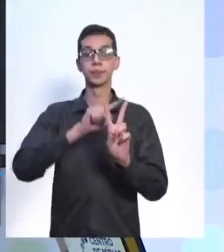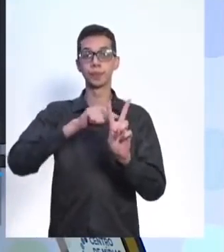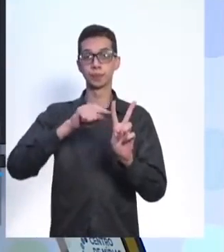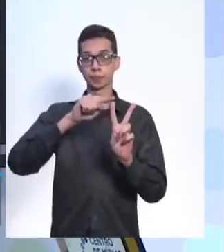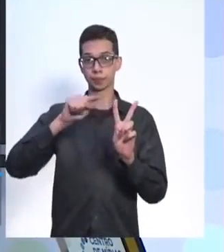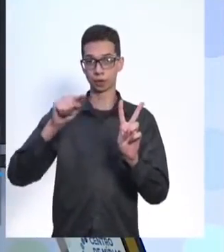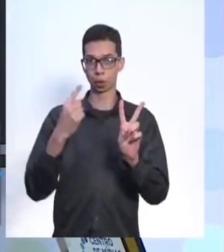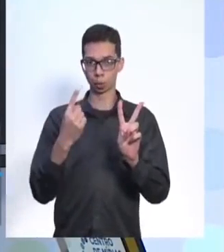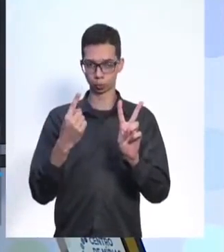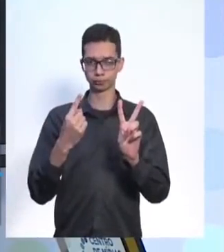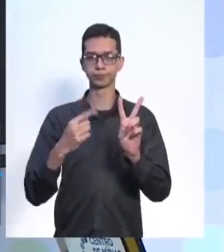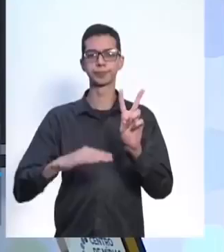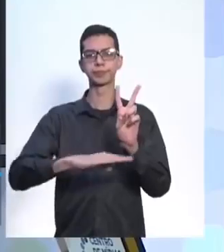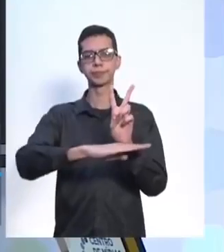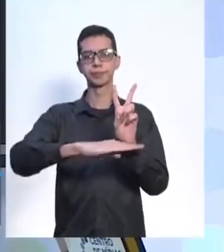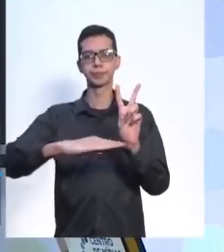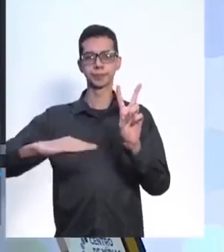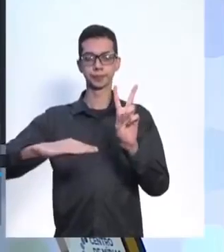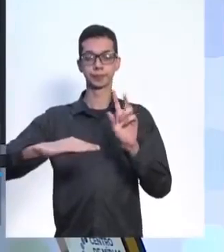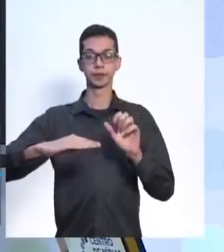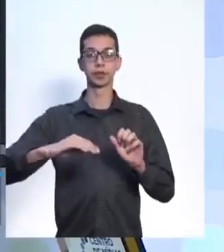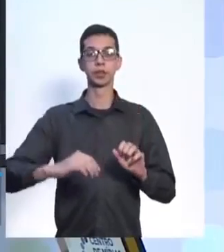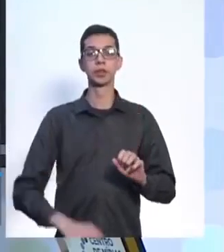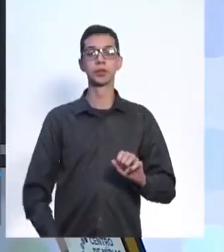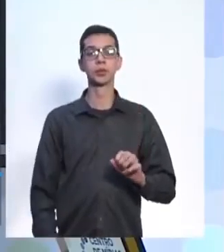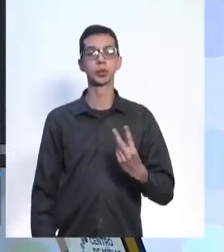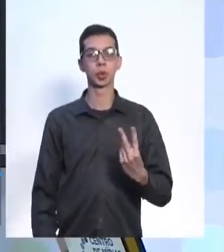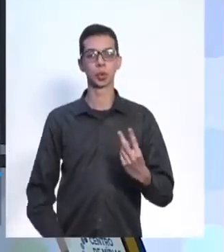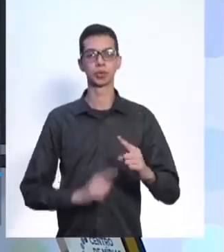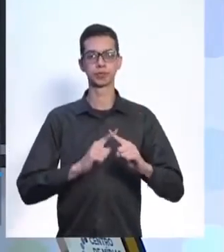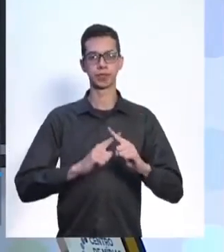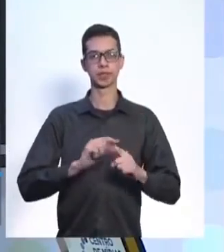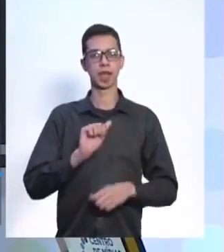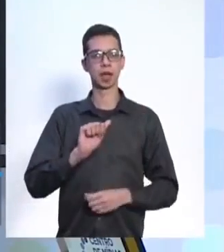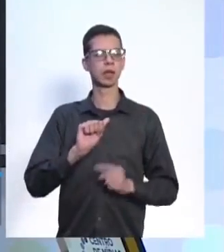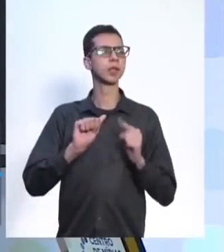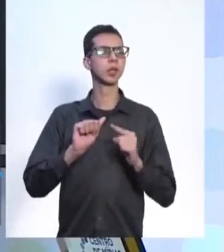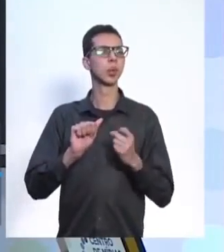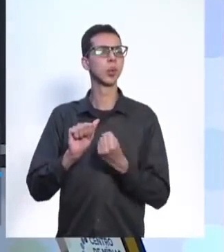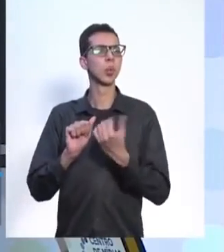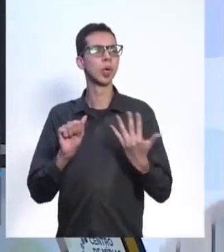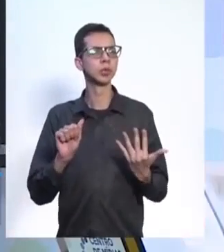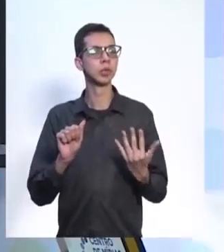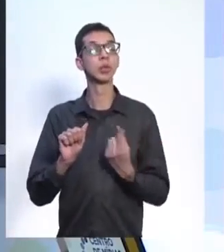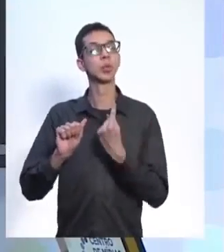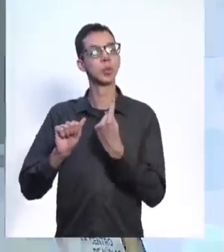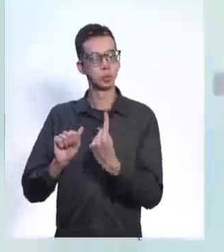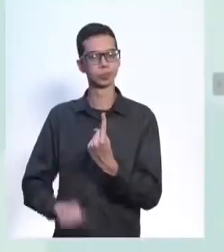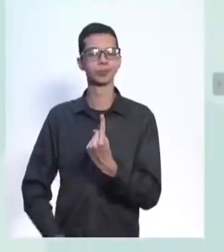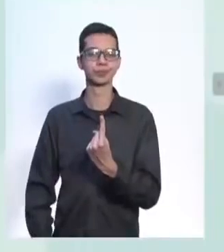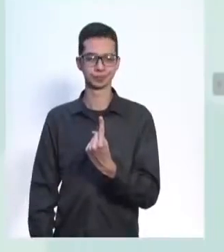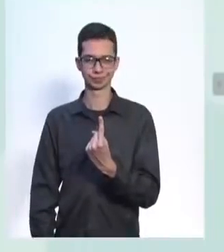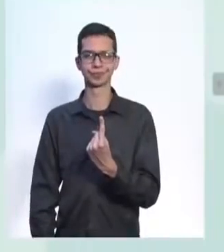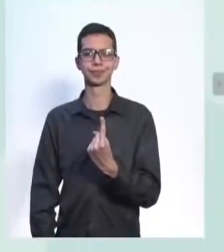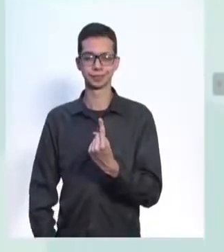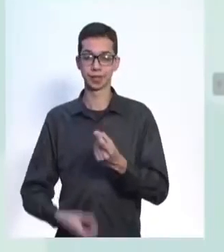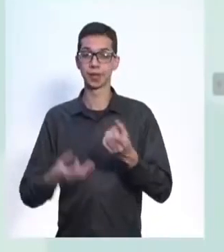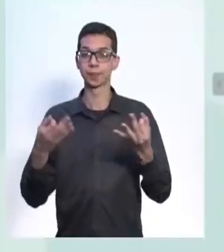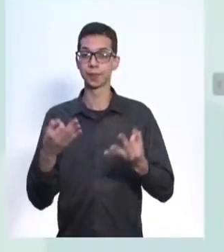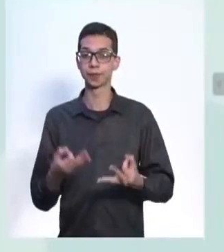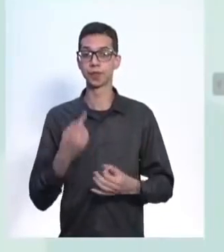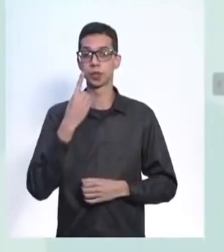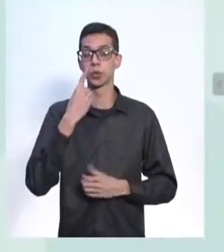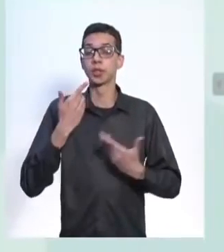sobre 2 vezes a, que é 1. Perfeito. Então, vamos lá. Raiz quadrada de